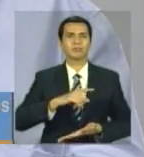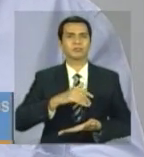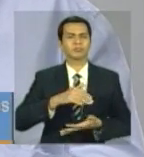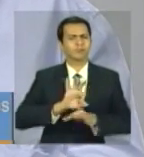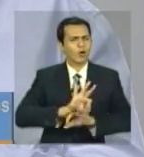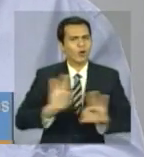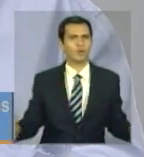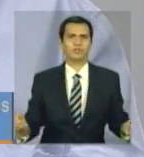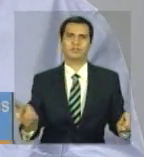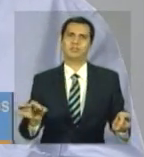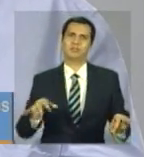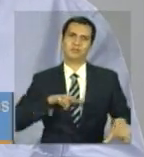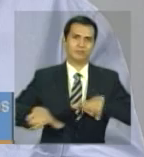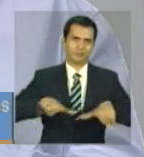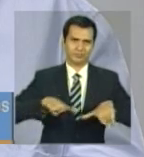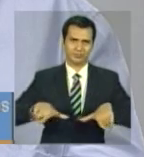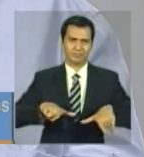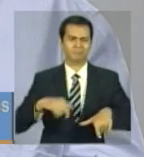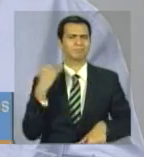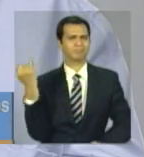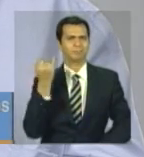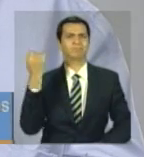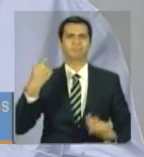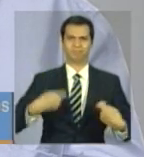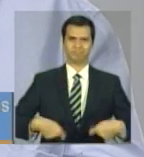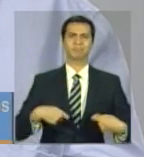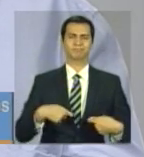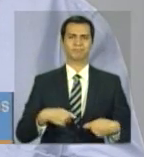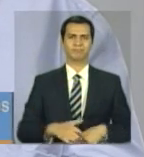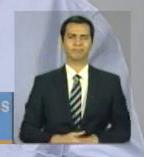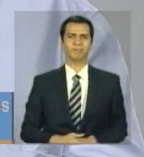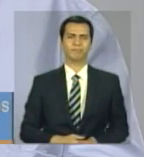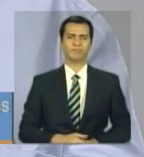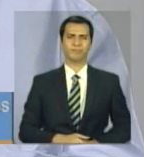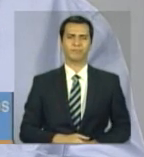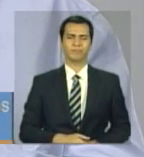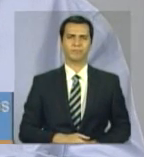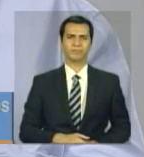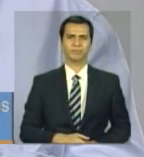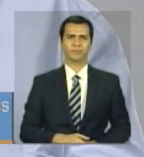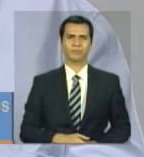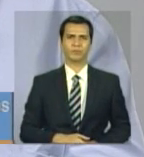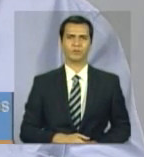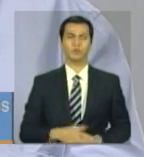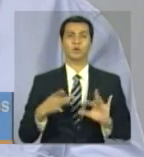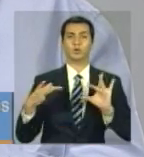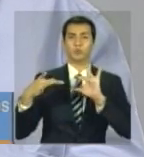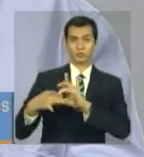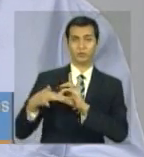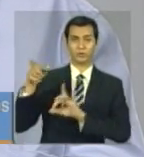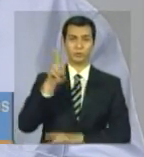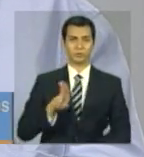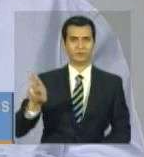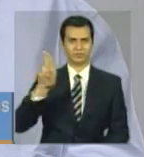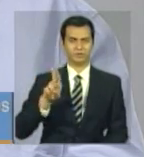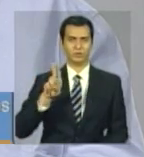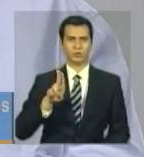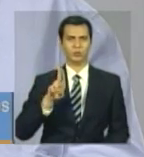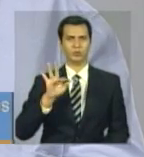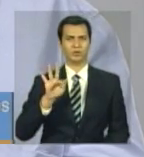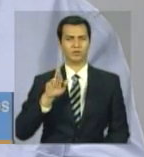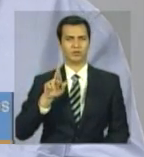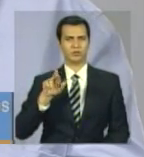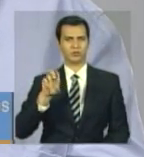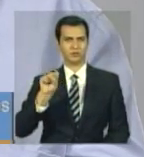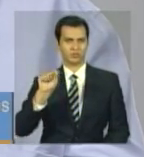no atendimento, né? Eu acho que isso é importante. Não só a parceria com a Universidade Federal do Rio Grande do Sul, né, que é com a Rede